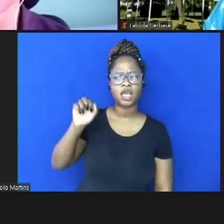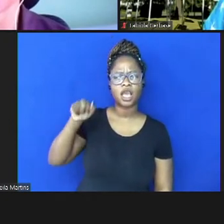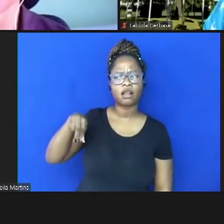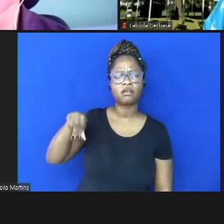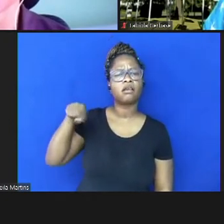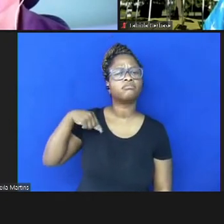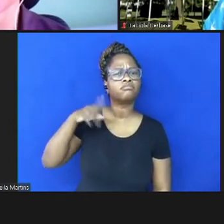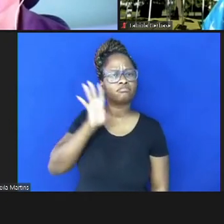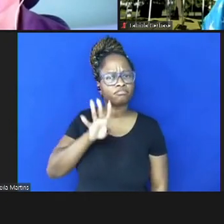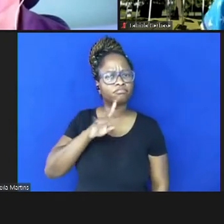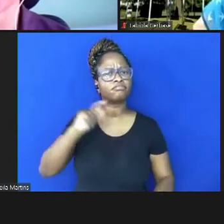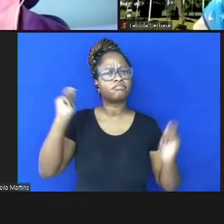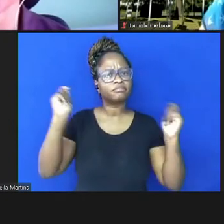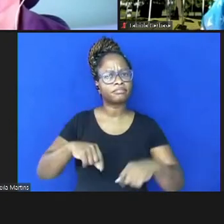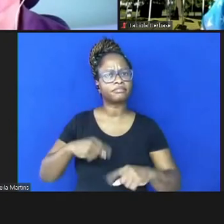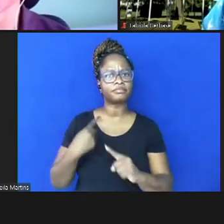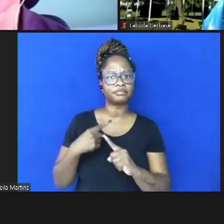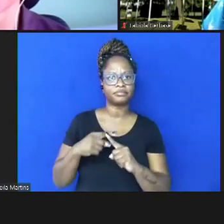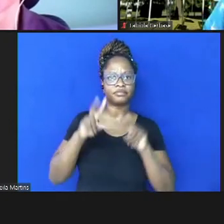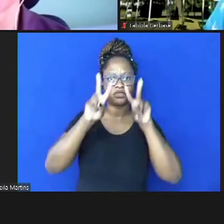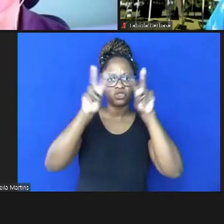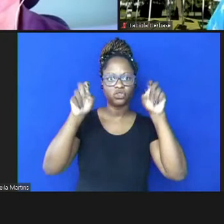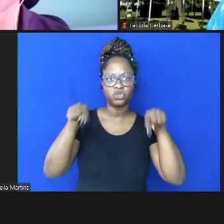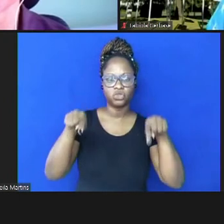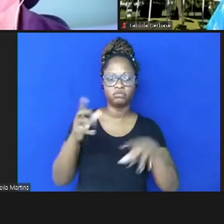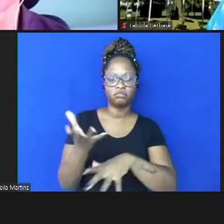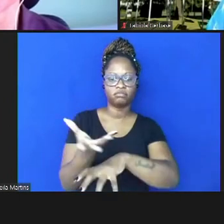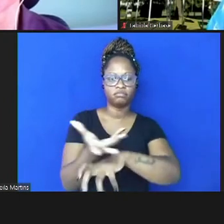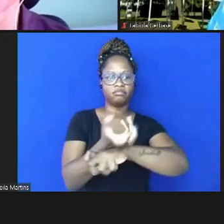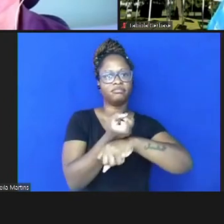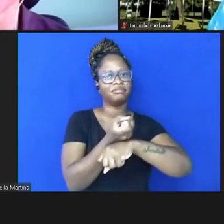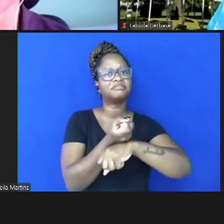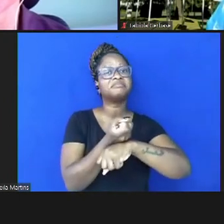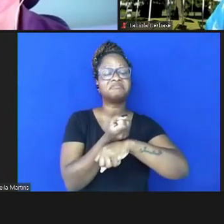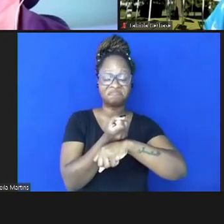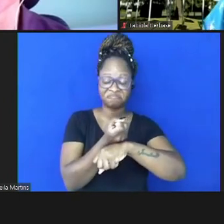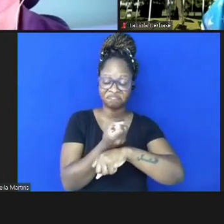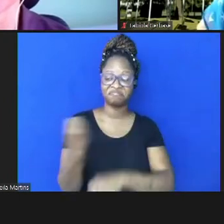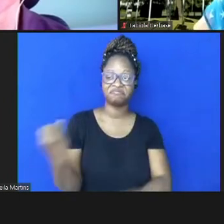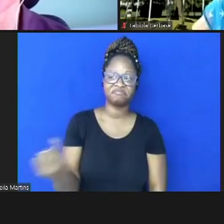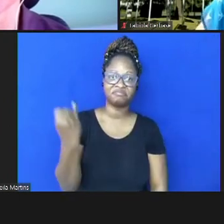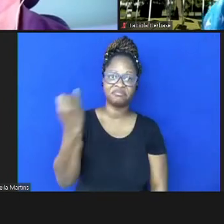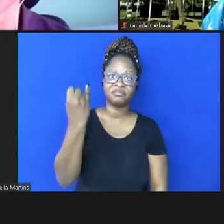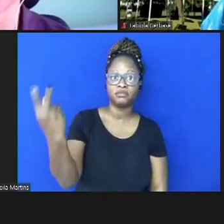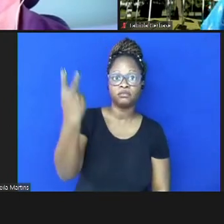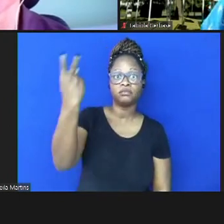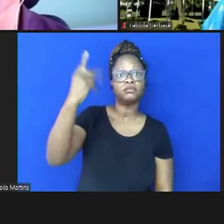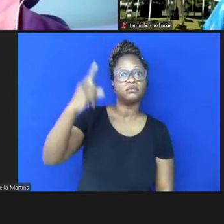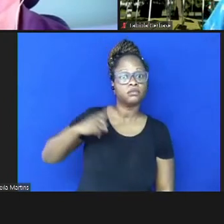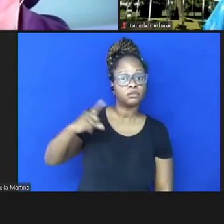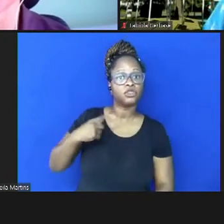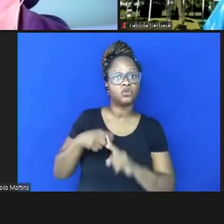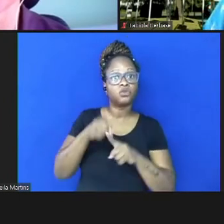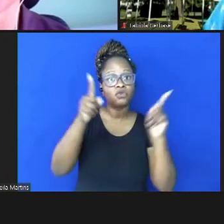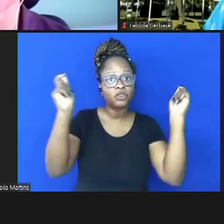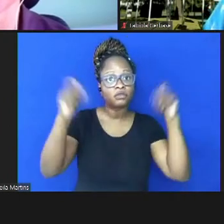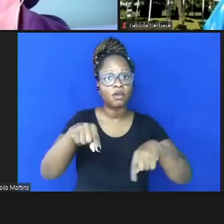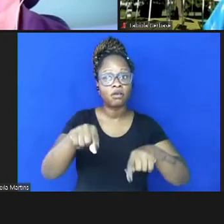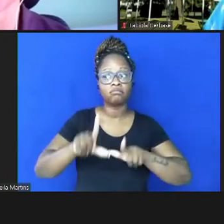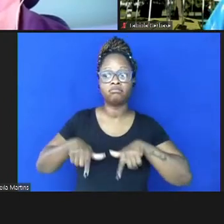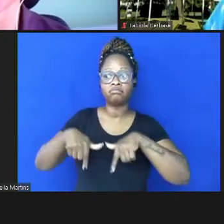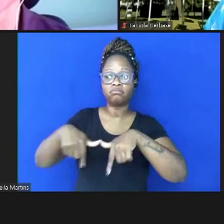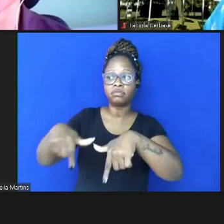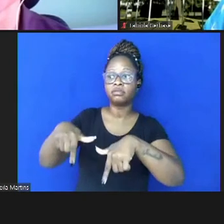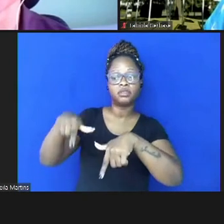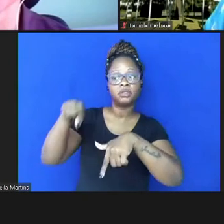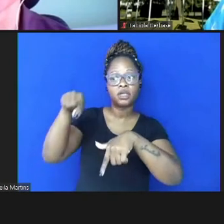legal. Então, essa questão de interdisciplinaridade, ela é muito importante, e você pode, inclusive, quando você aplica para a fundação, você